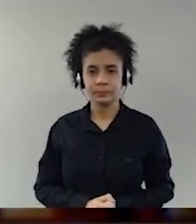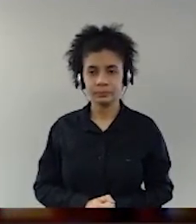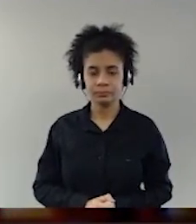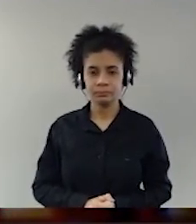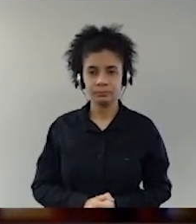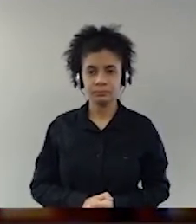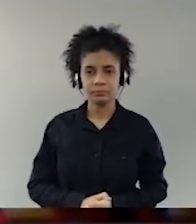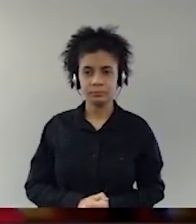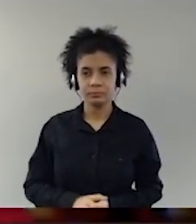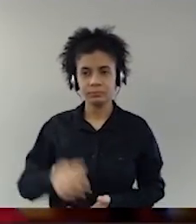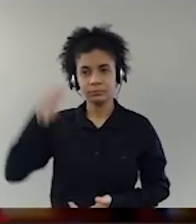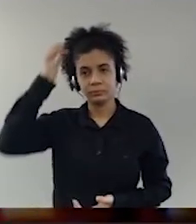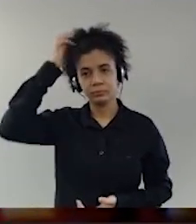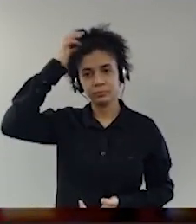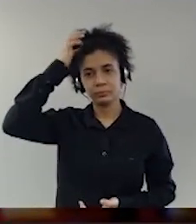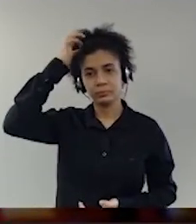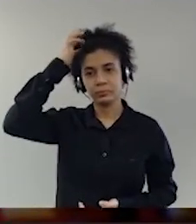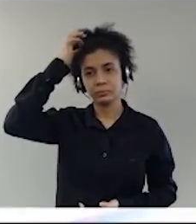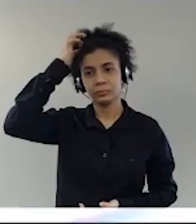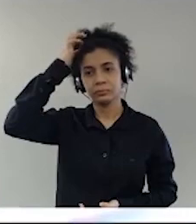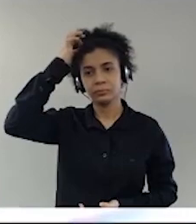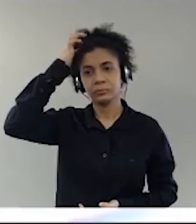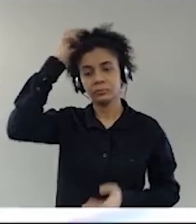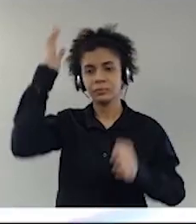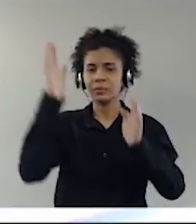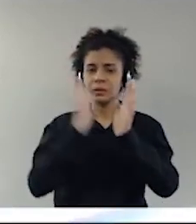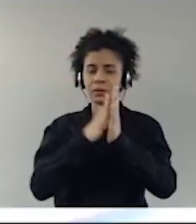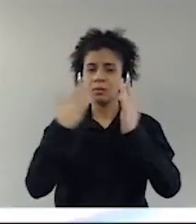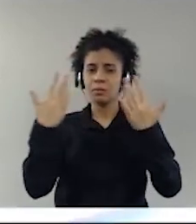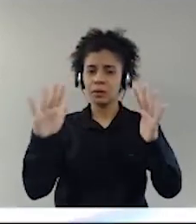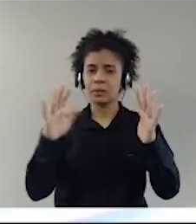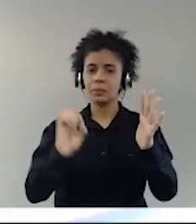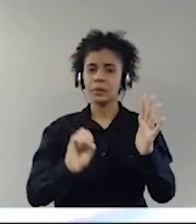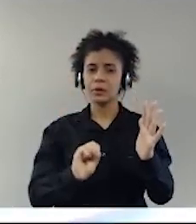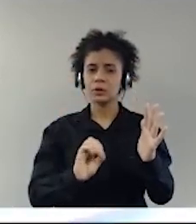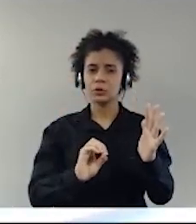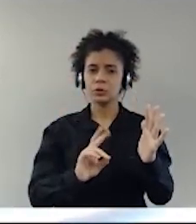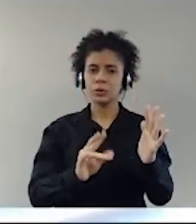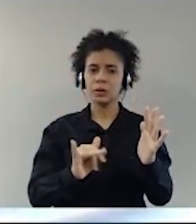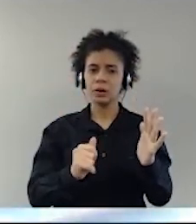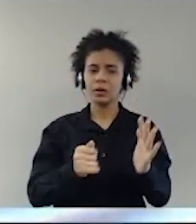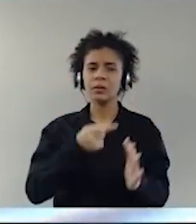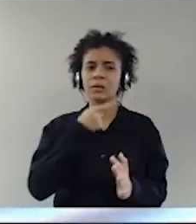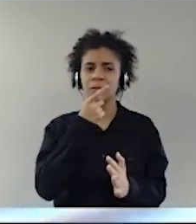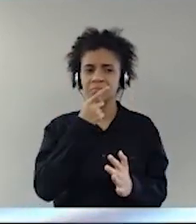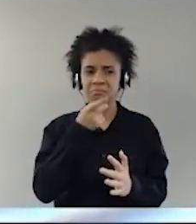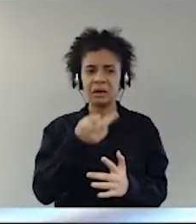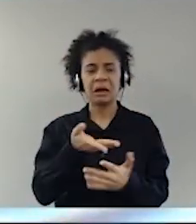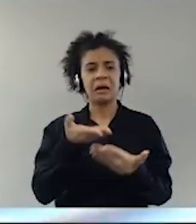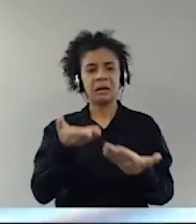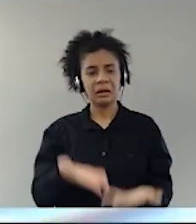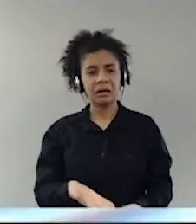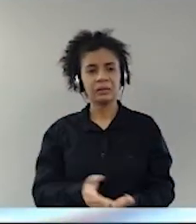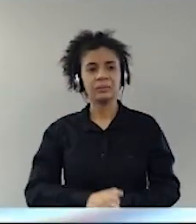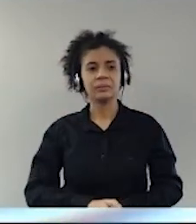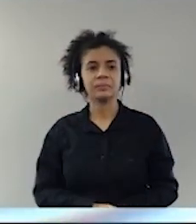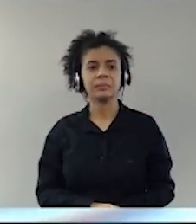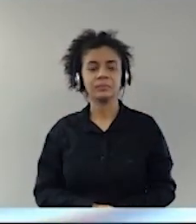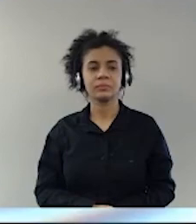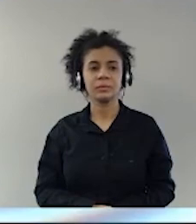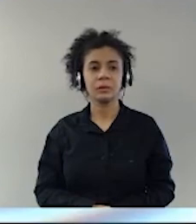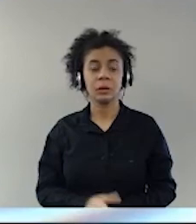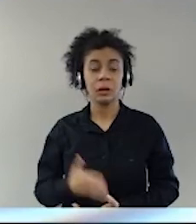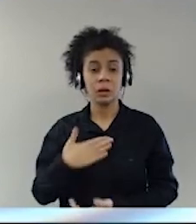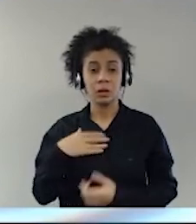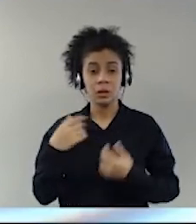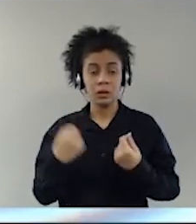Parabéns, Soraya, pelo brilho e candência da sua intervenção. Eu